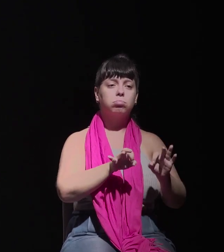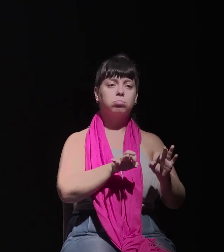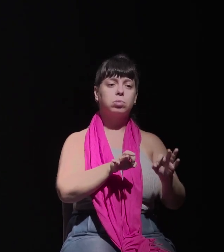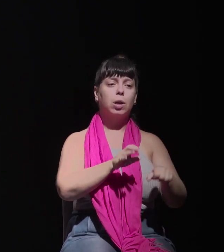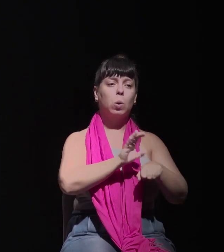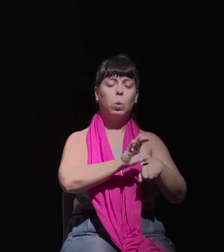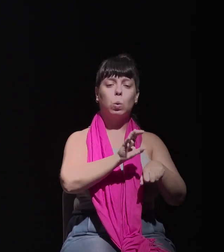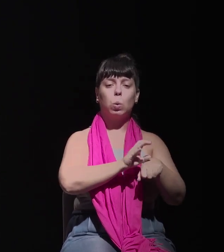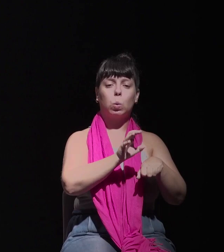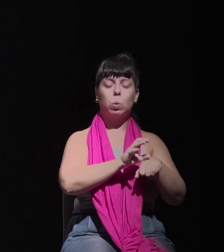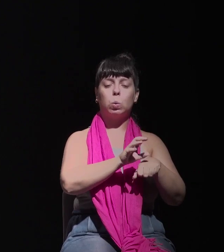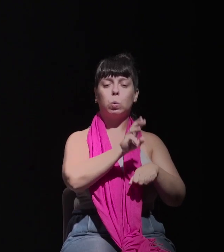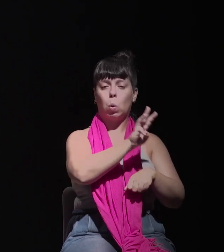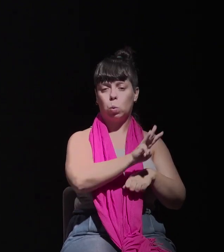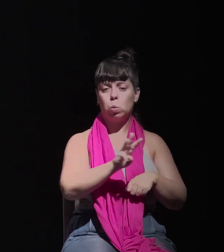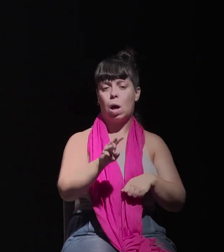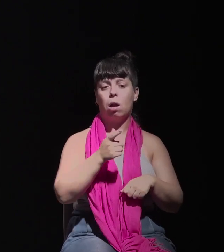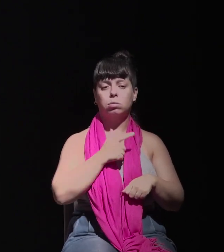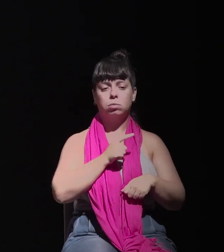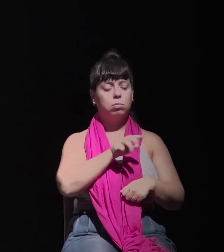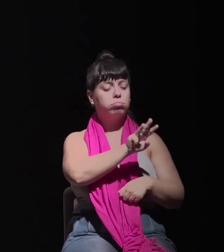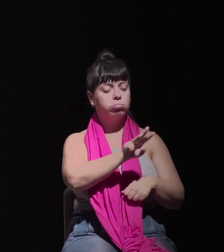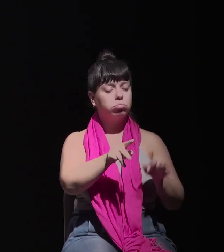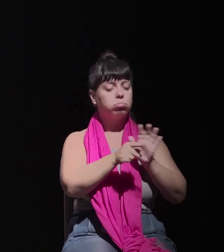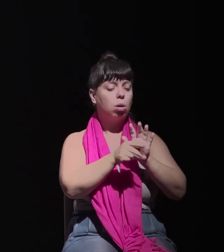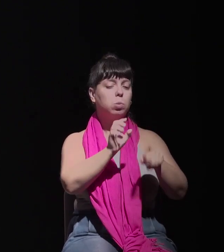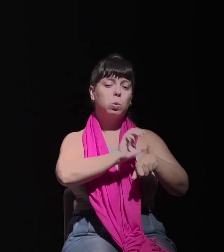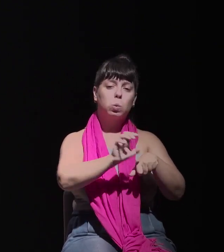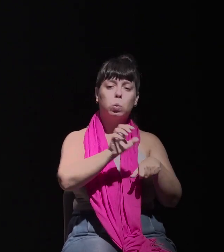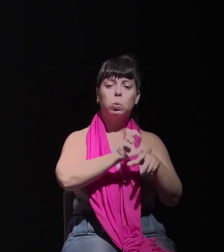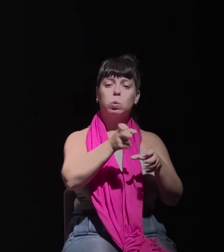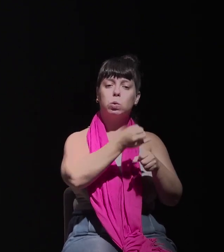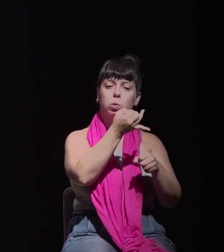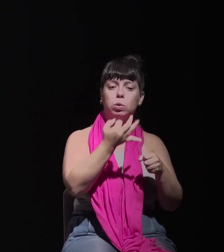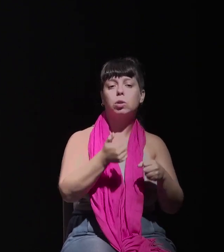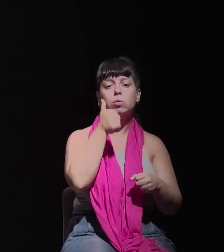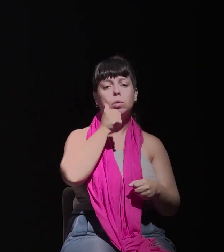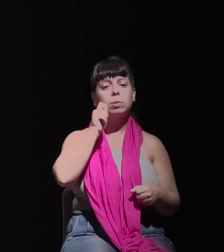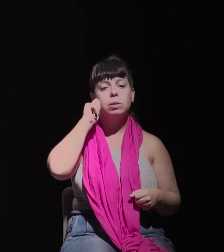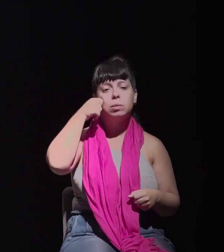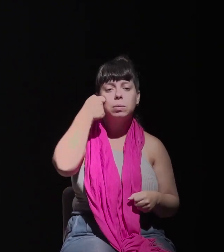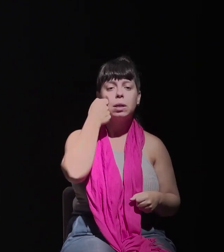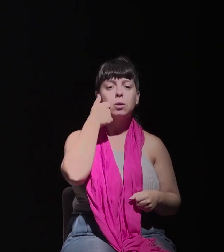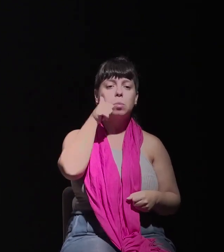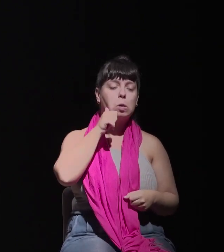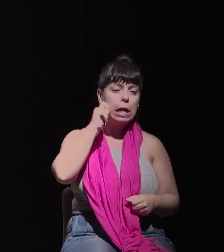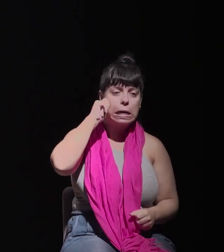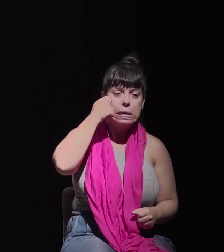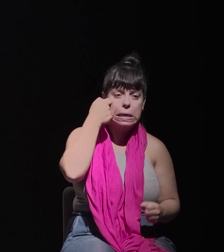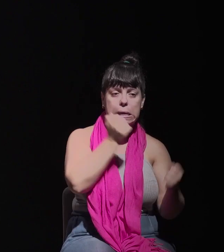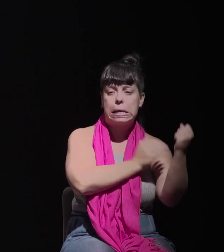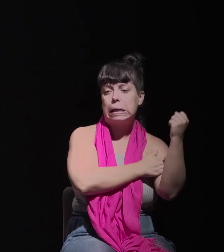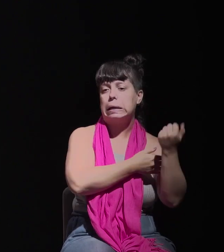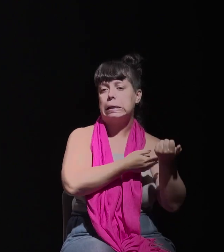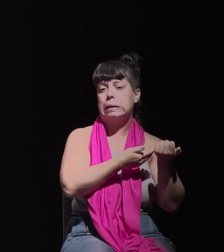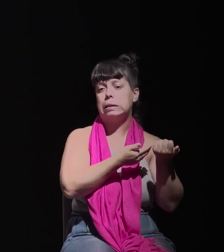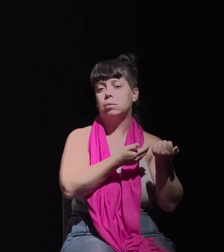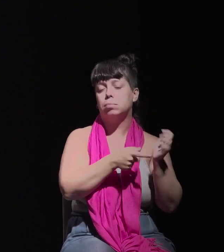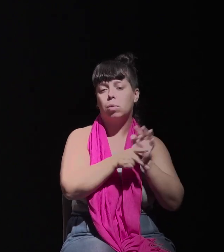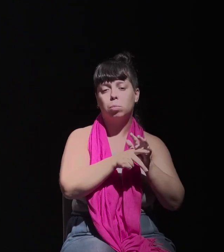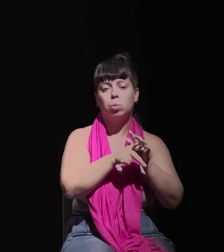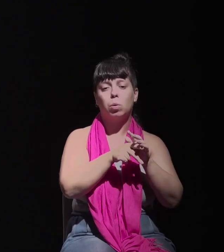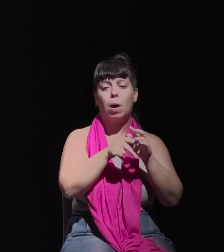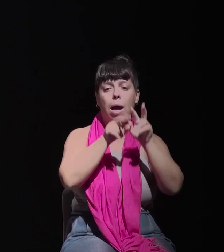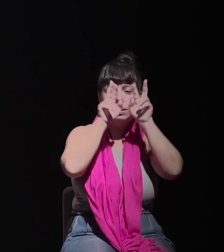plataforma de conteúdo e de cursos sobre mulheres negras, feminismo negro e a questão racial, e nas rodas de feminismo